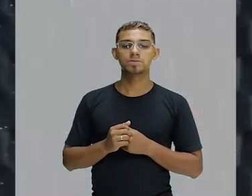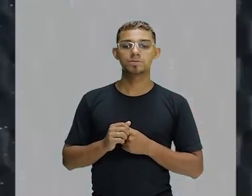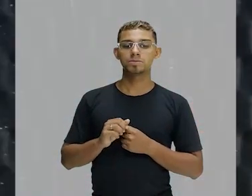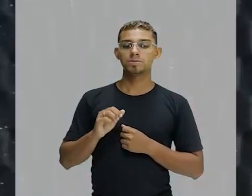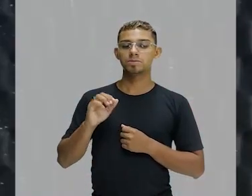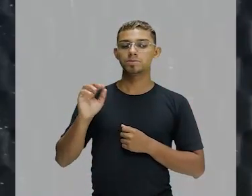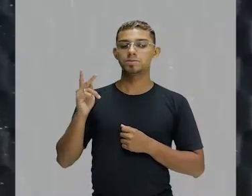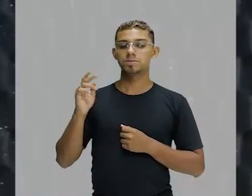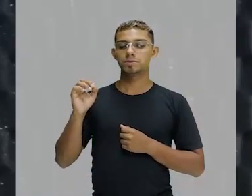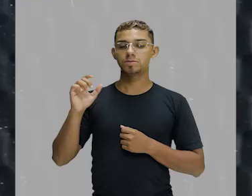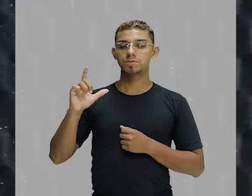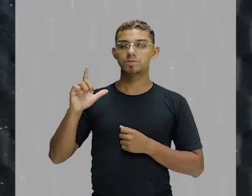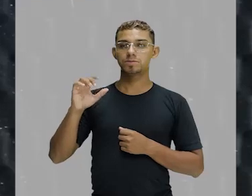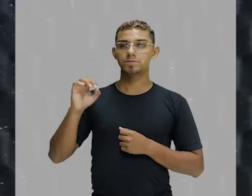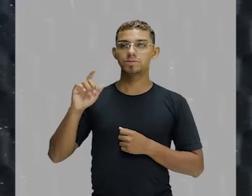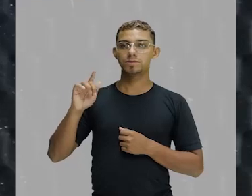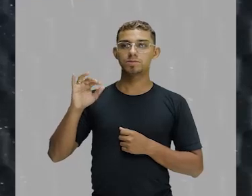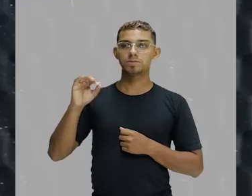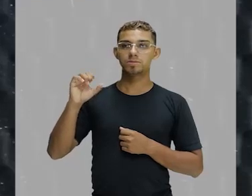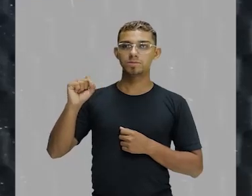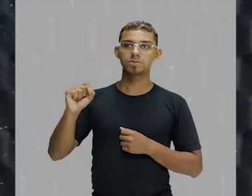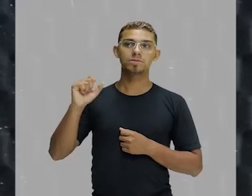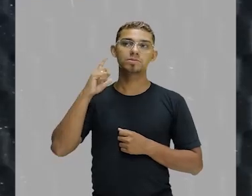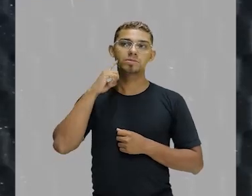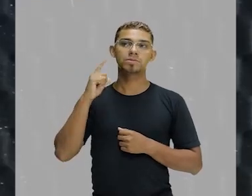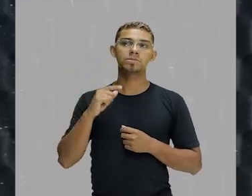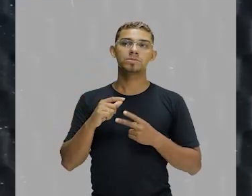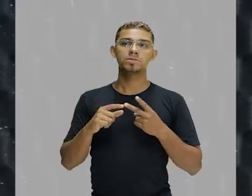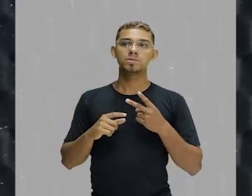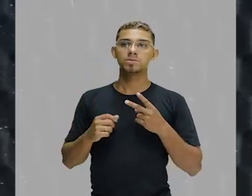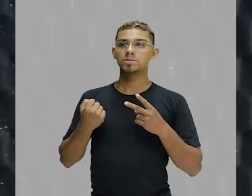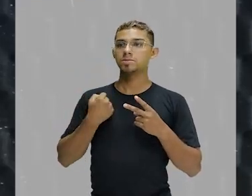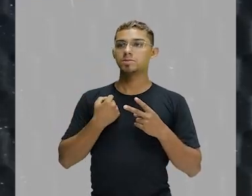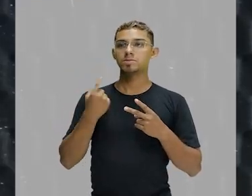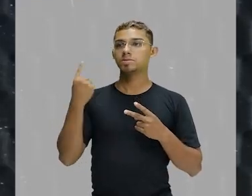eles vão começar a formar pares. Ou seja, eu tenho o cromossomo